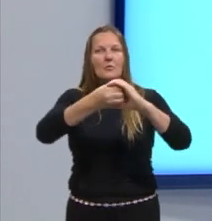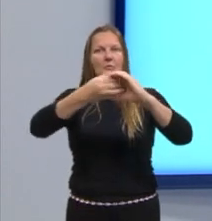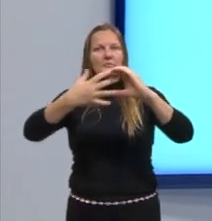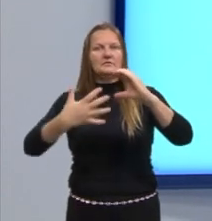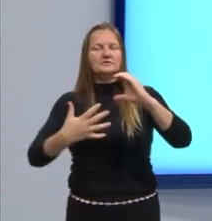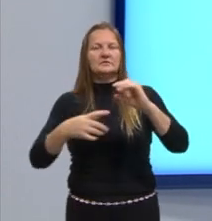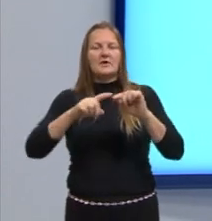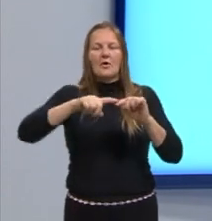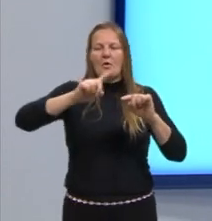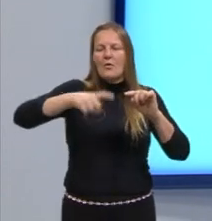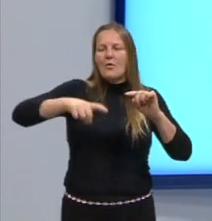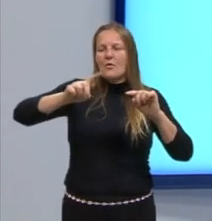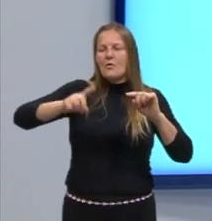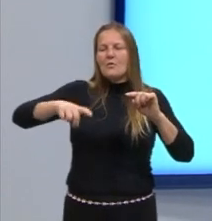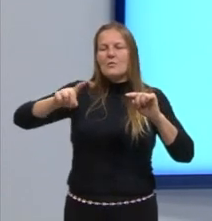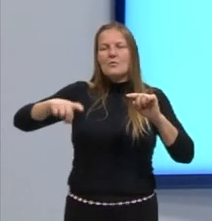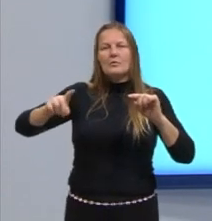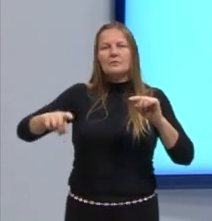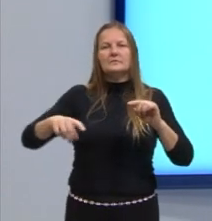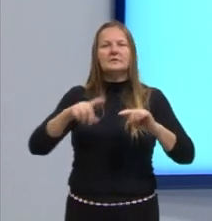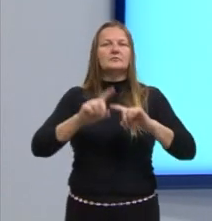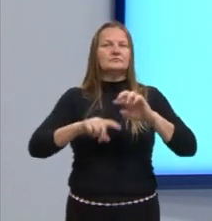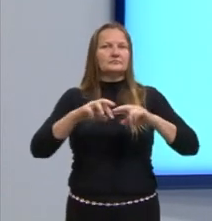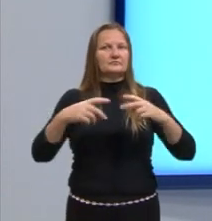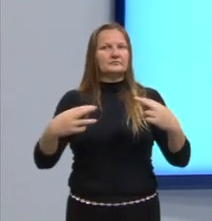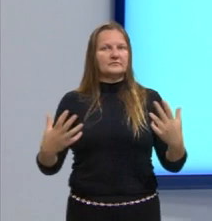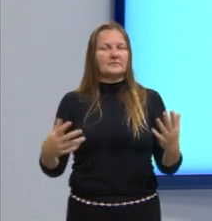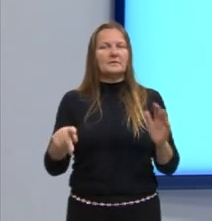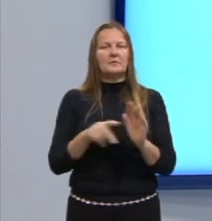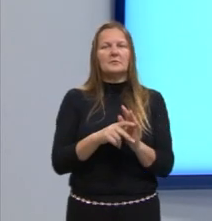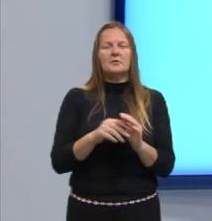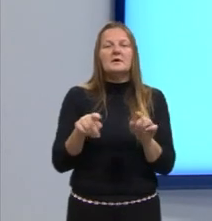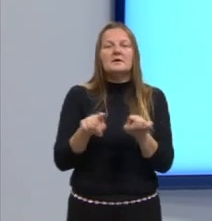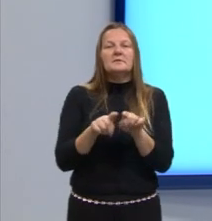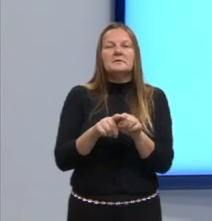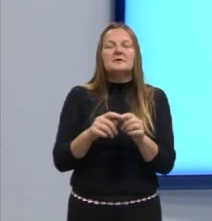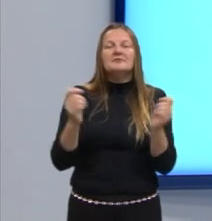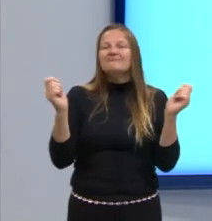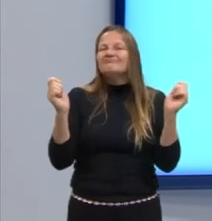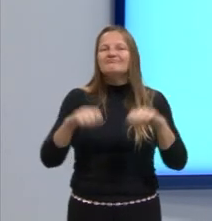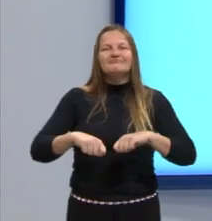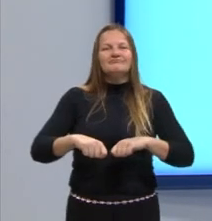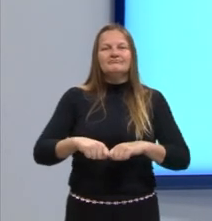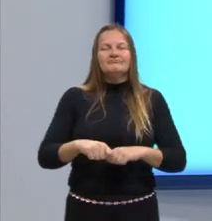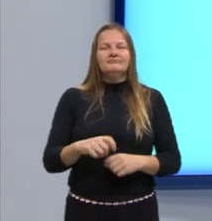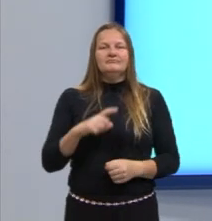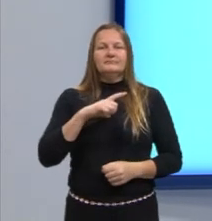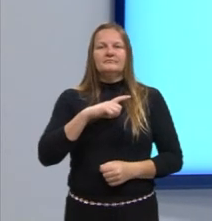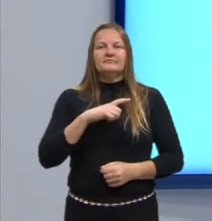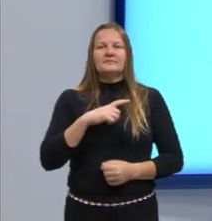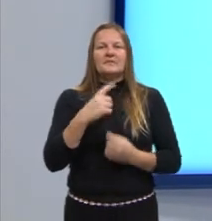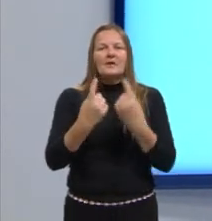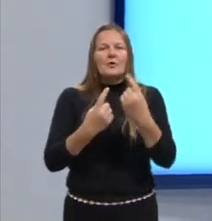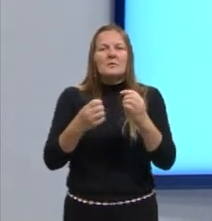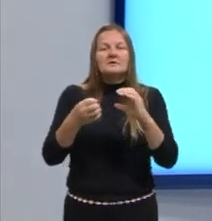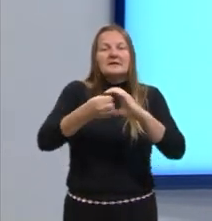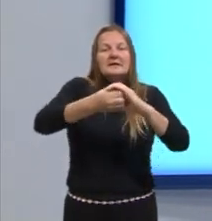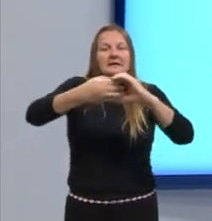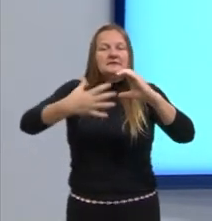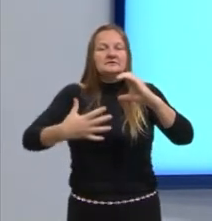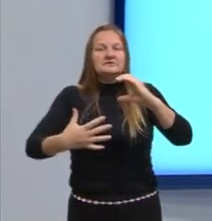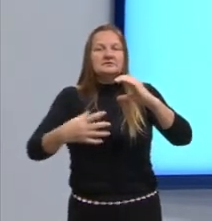ondulatórias e o corpo musculares além de não ser possível atribuir algumas propriedades